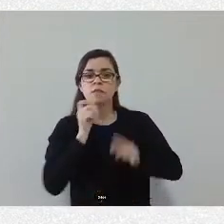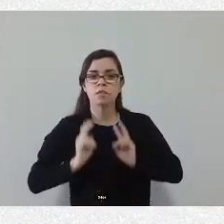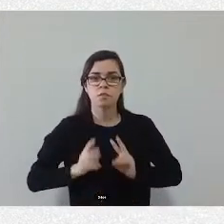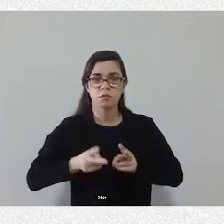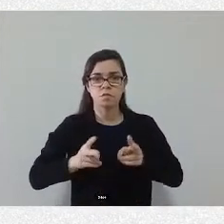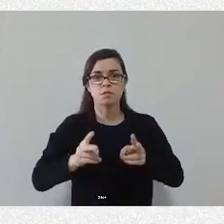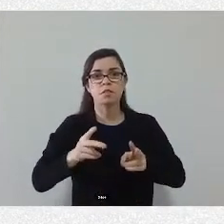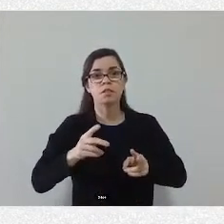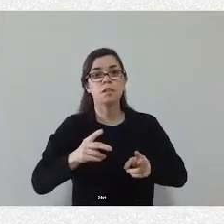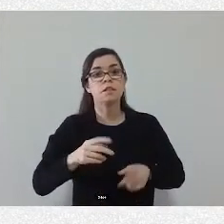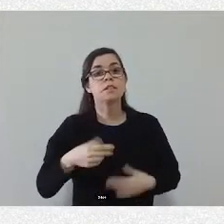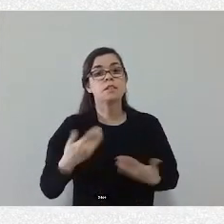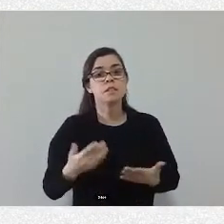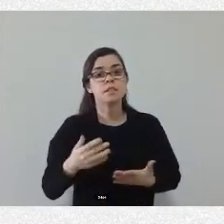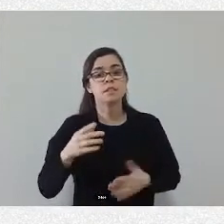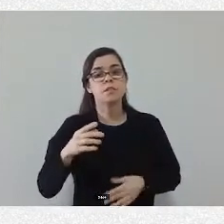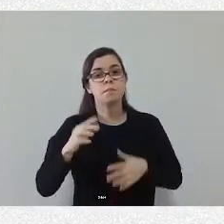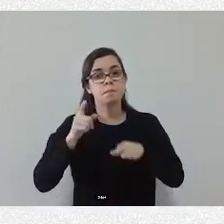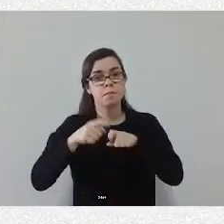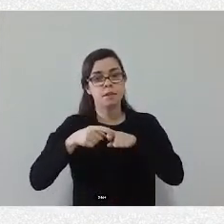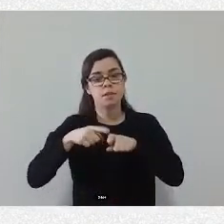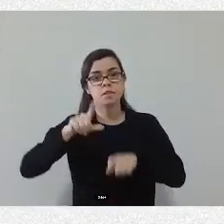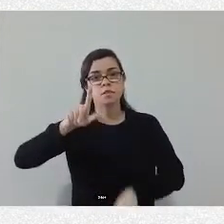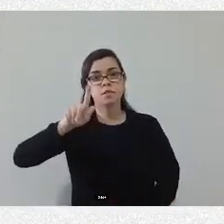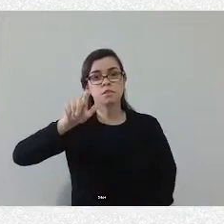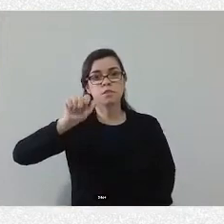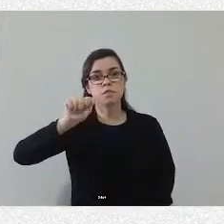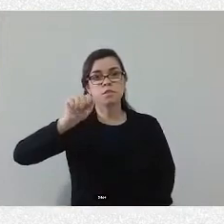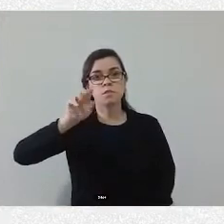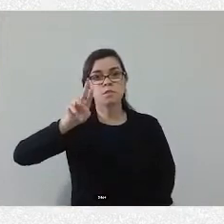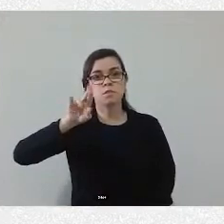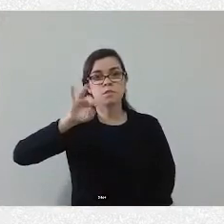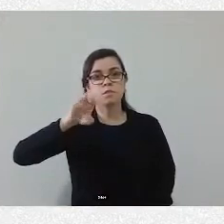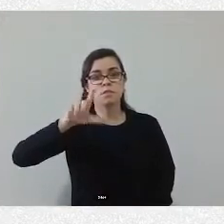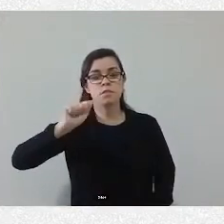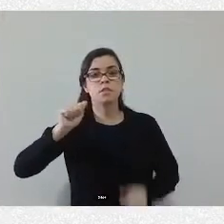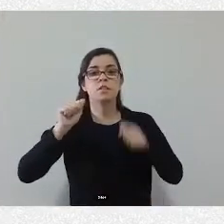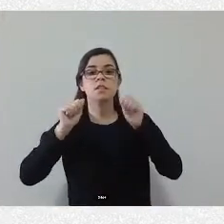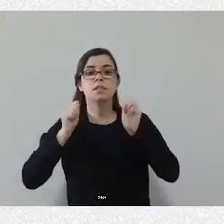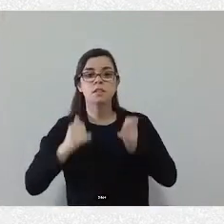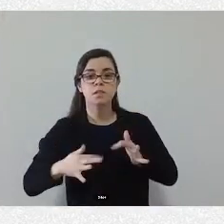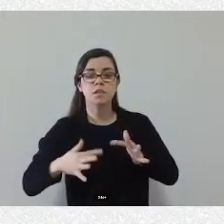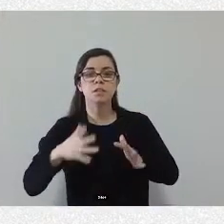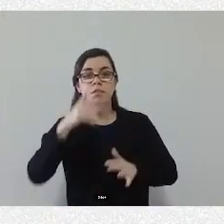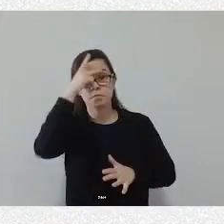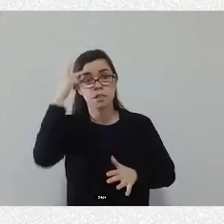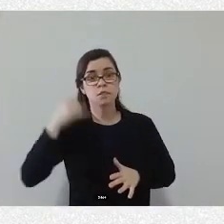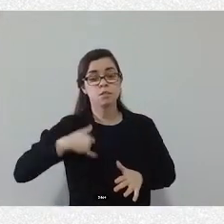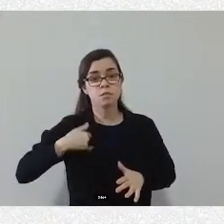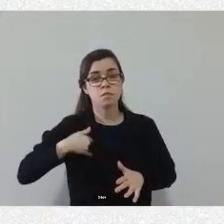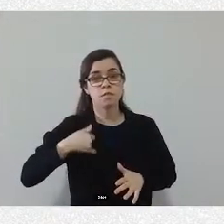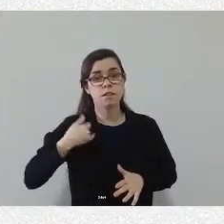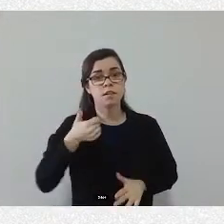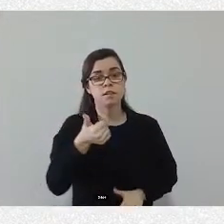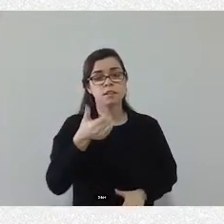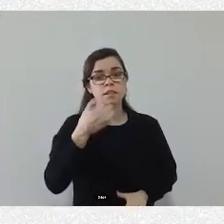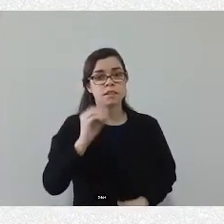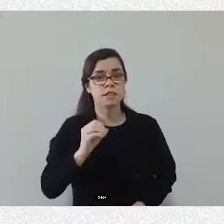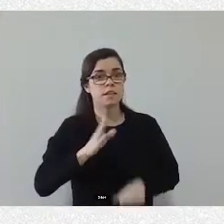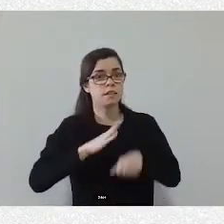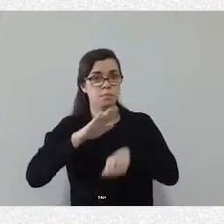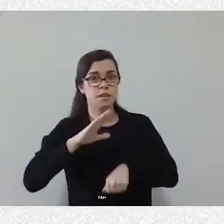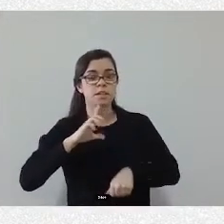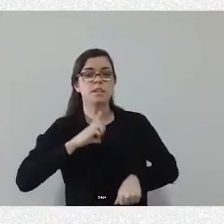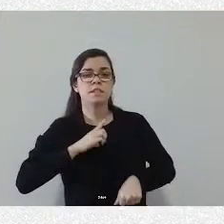Gabriela até citou que 60, que o público com 60 anos ou mais já tem aí mais de 98% da população imunizada,